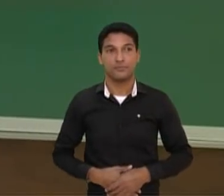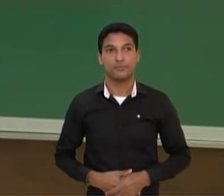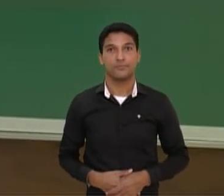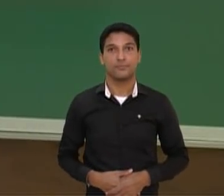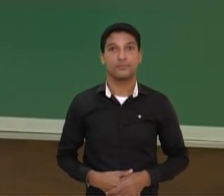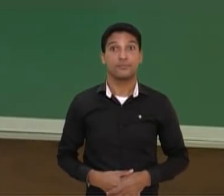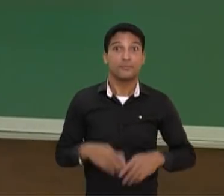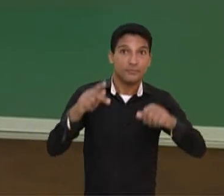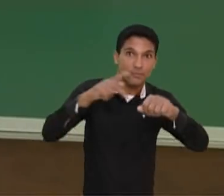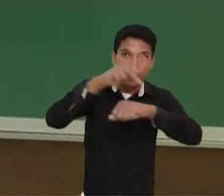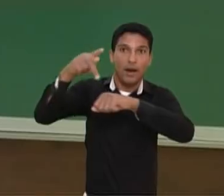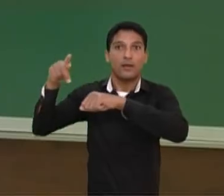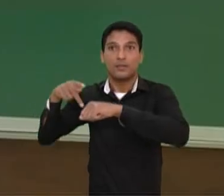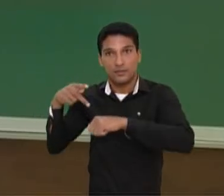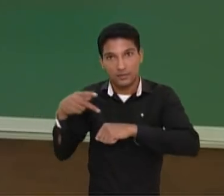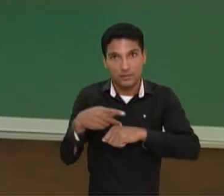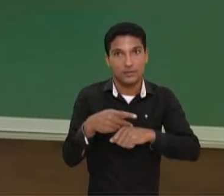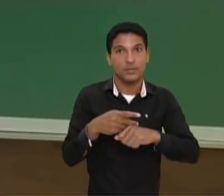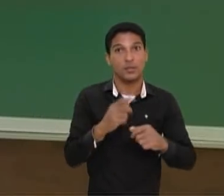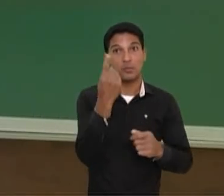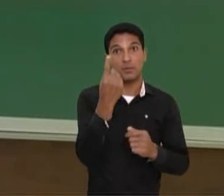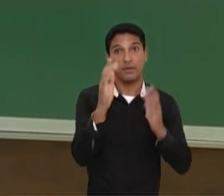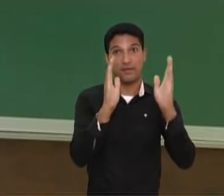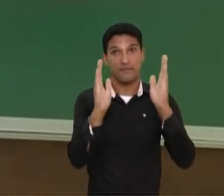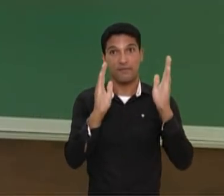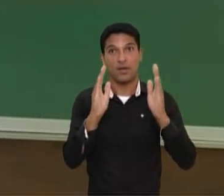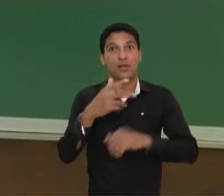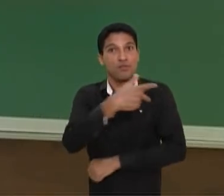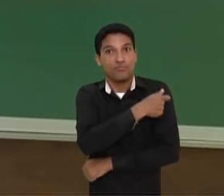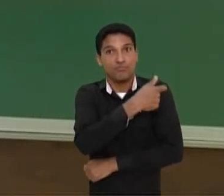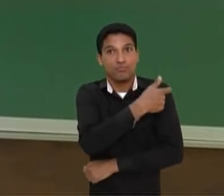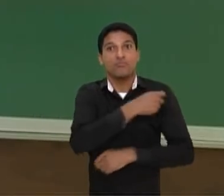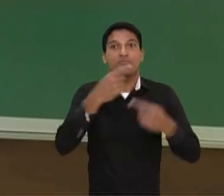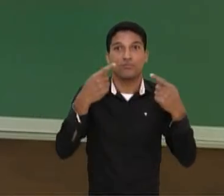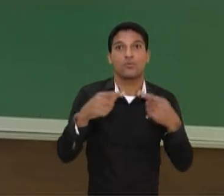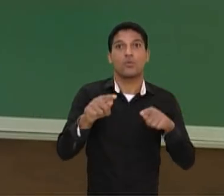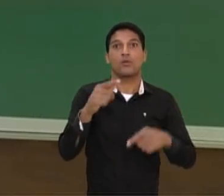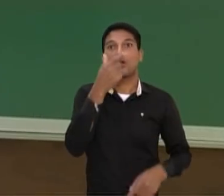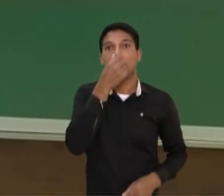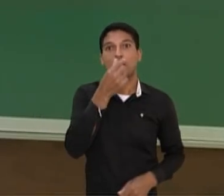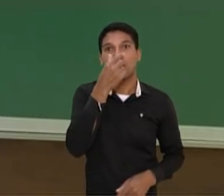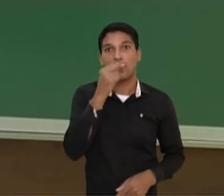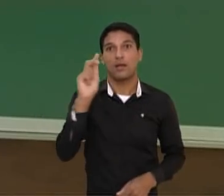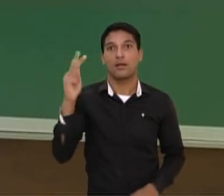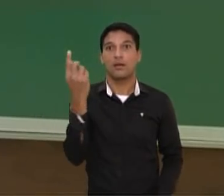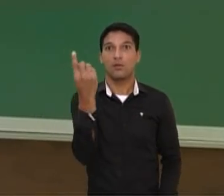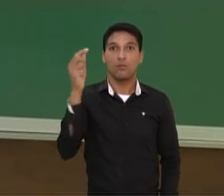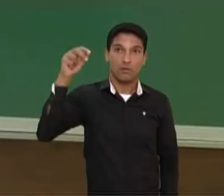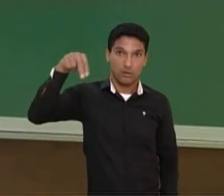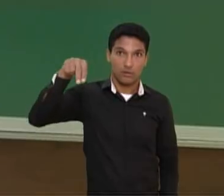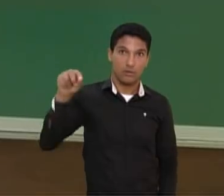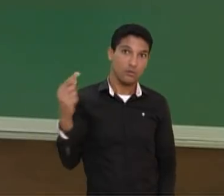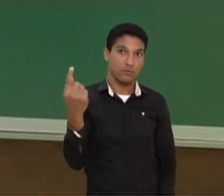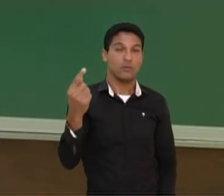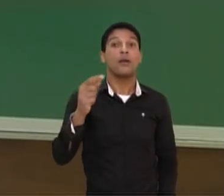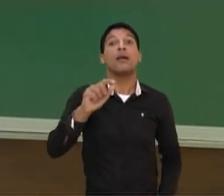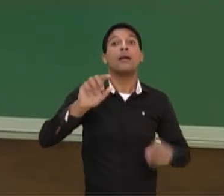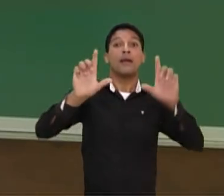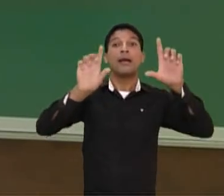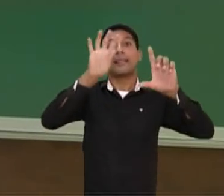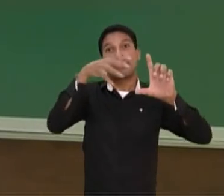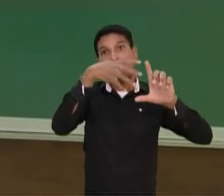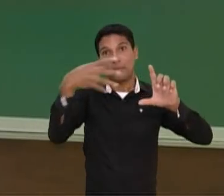país passou pela primeira fase da campanha de vacinação contra a gripe suína H1N1. A tabela mostra os dados específicos de um